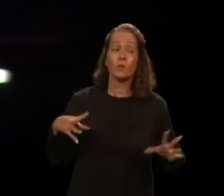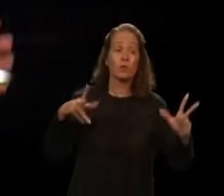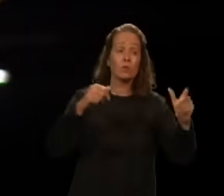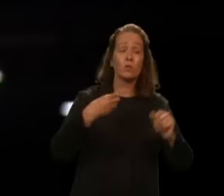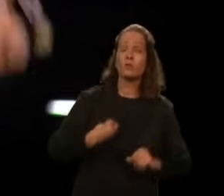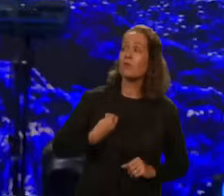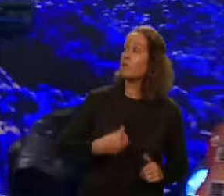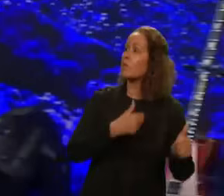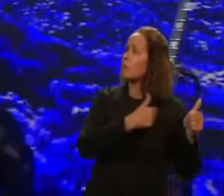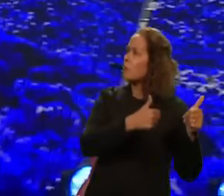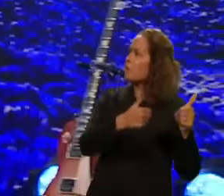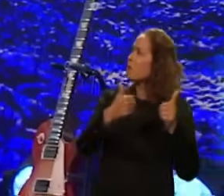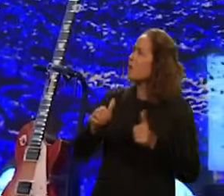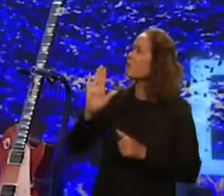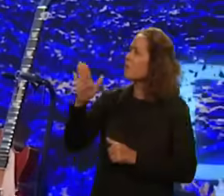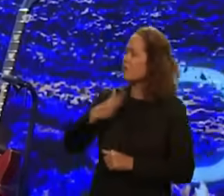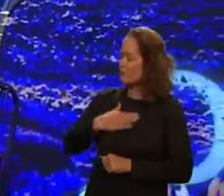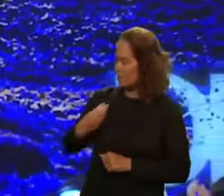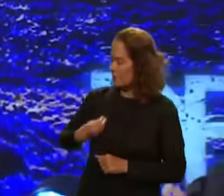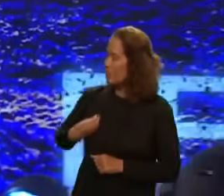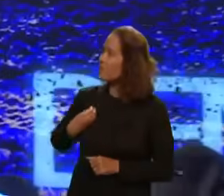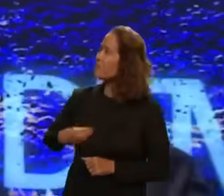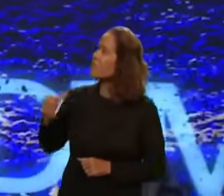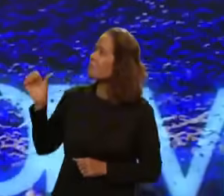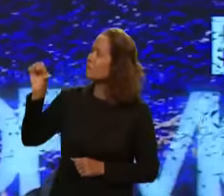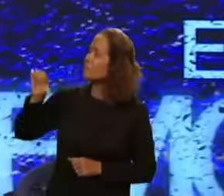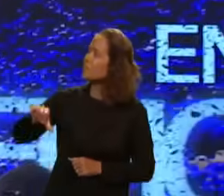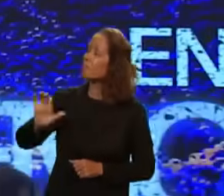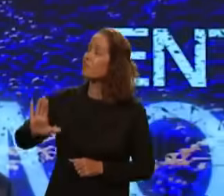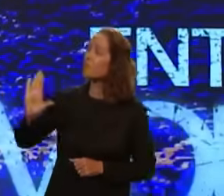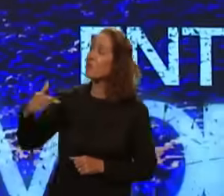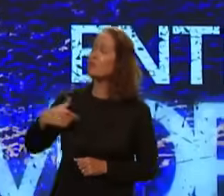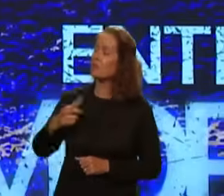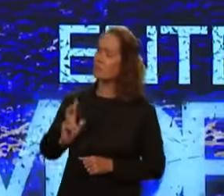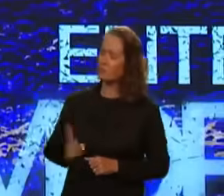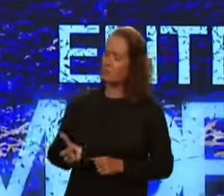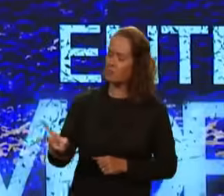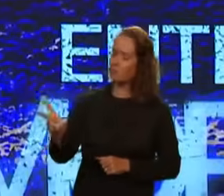minha, mas eu vou continuar aos teus pés.